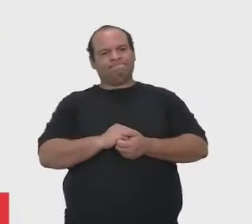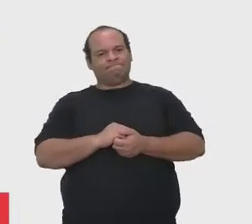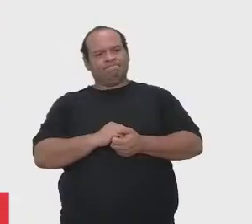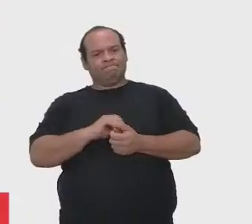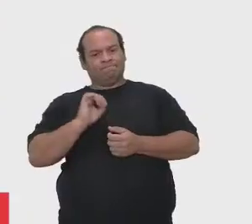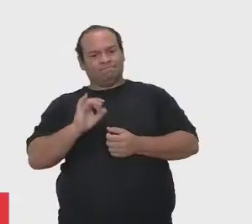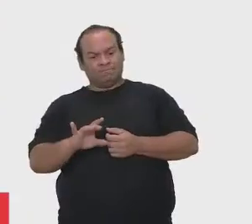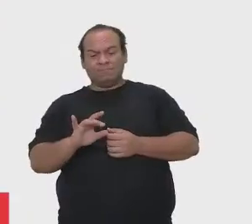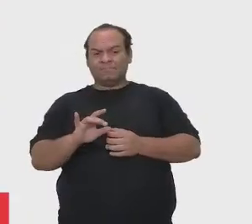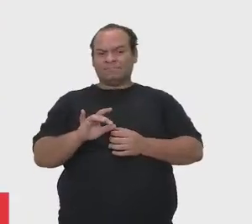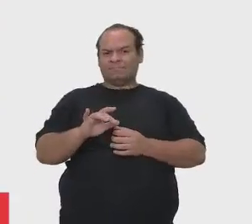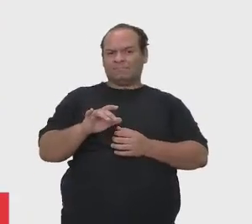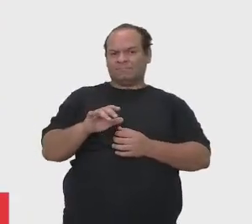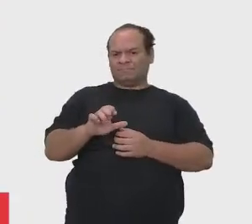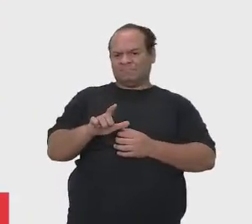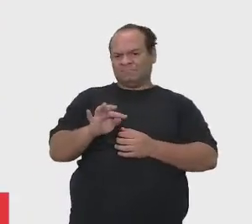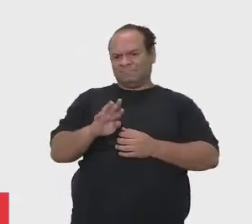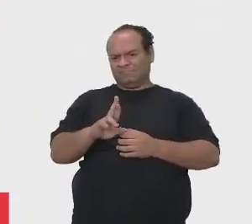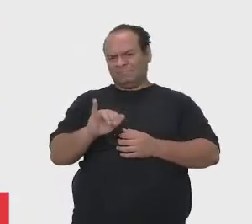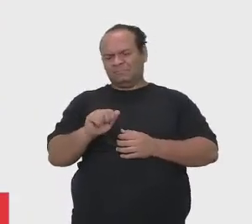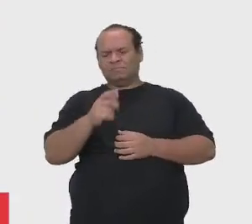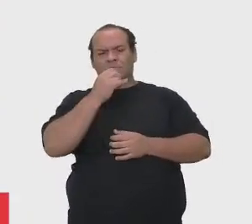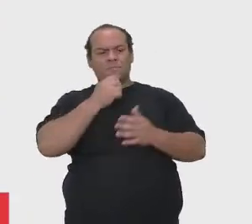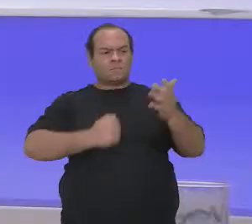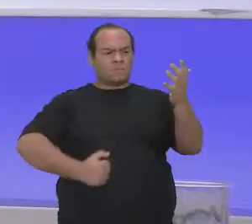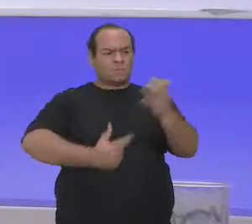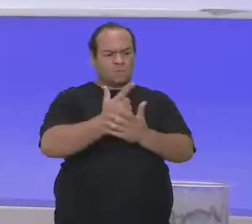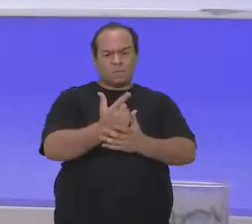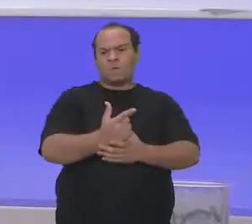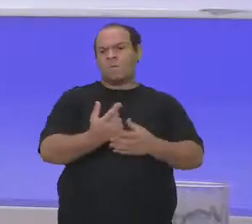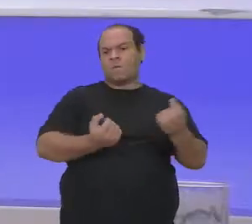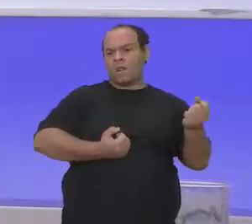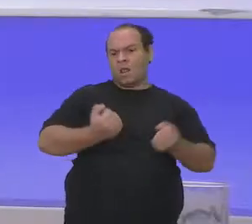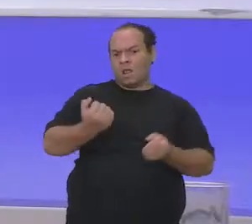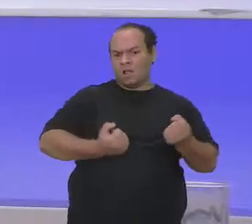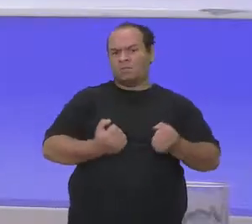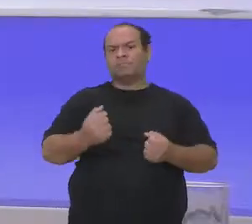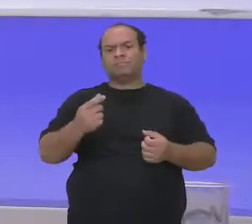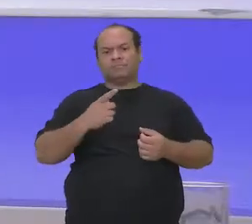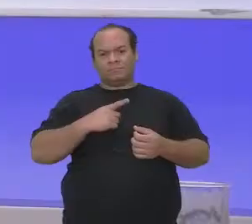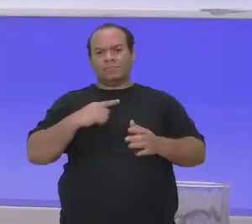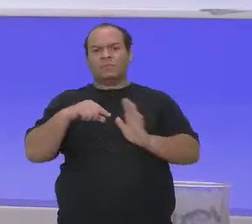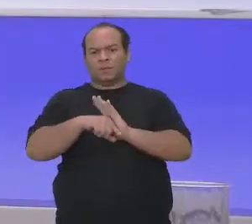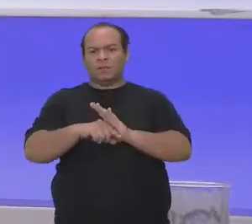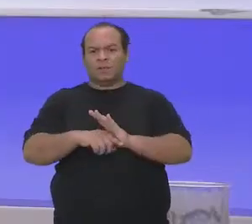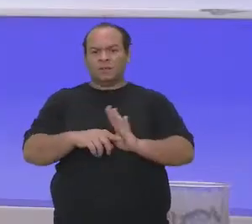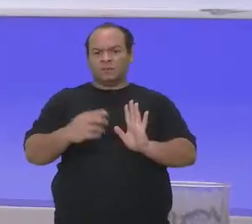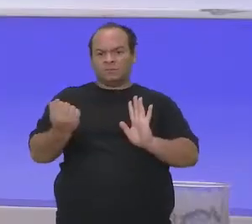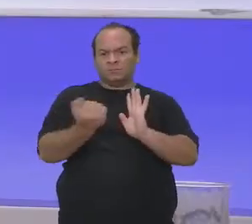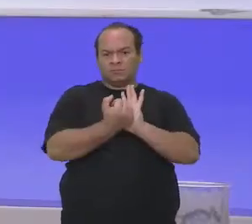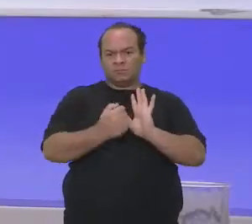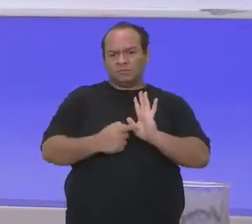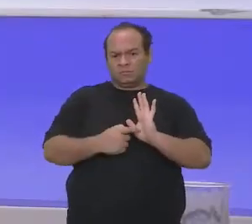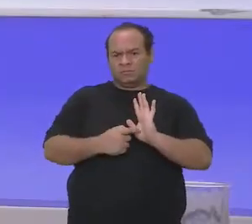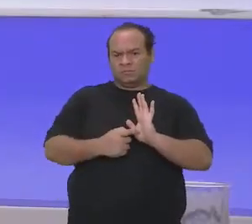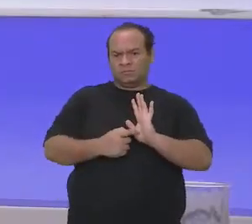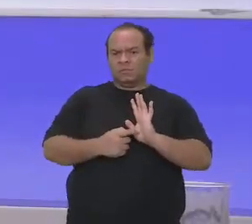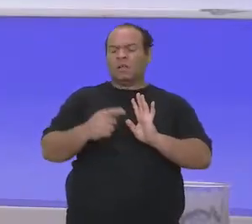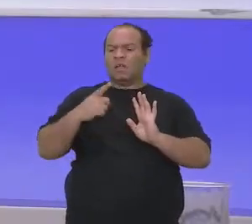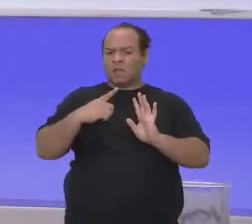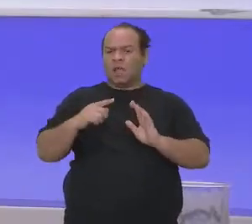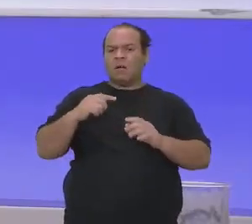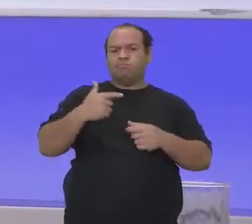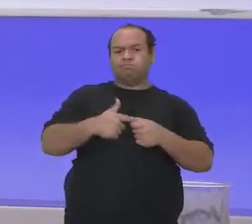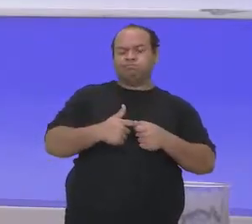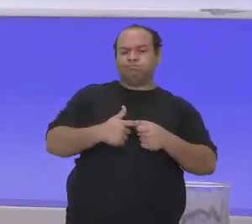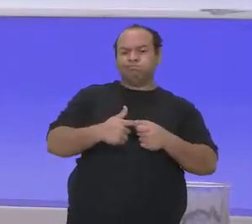de energia elétrica. Quando você compra um carro, ou às vezes você já viu em algum carro, muitas vezes você vê essa etiqueta. Por quê? Porque ele tem um consumo de combustível.